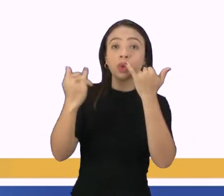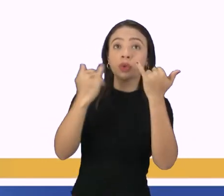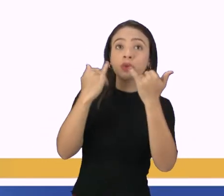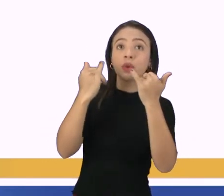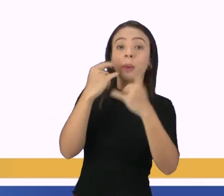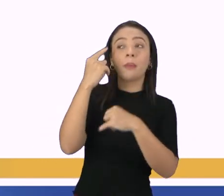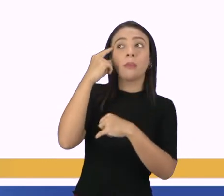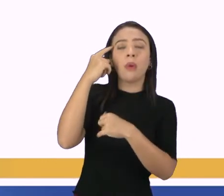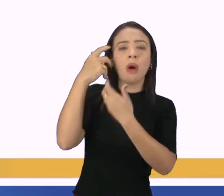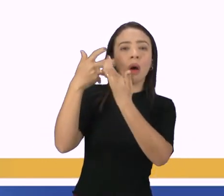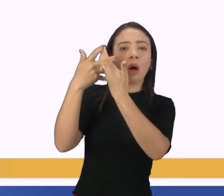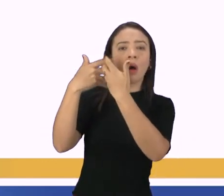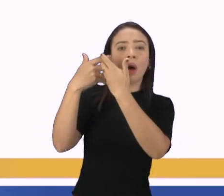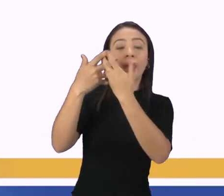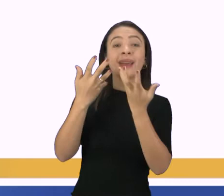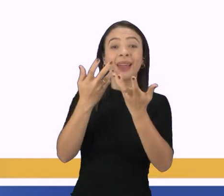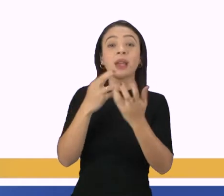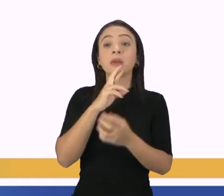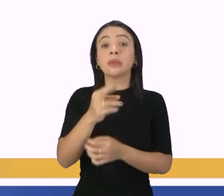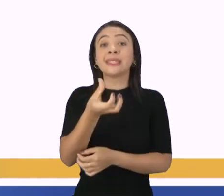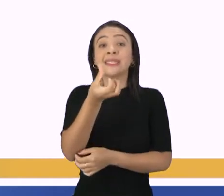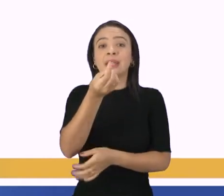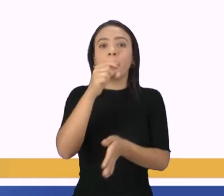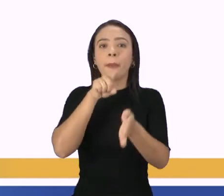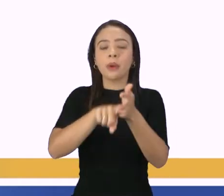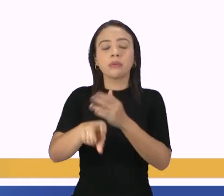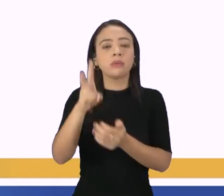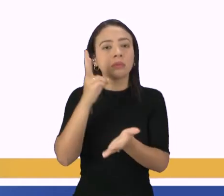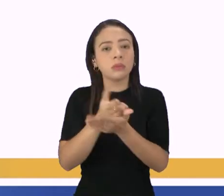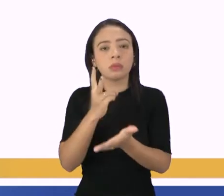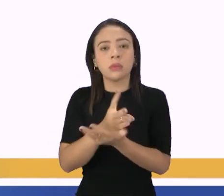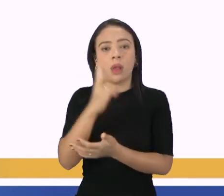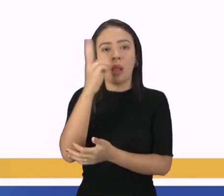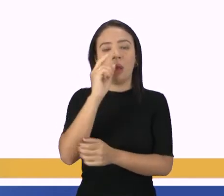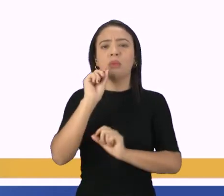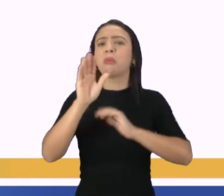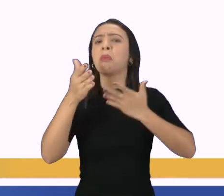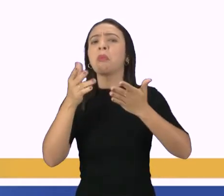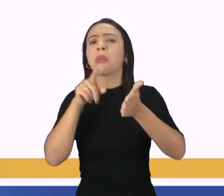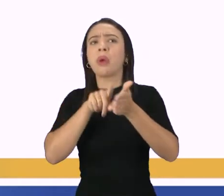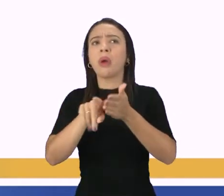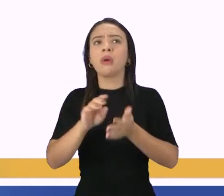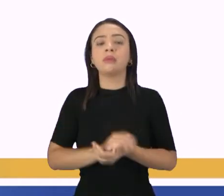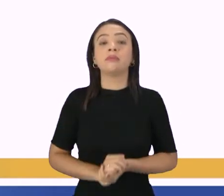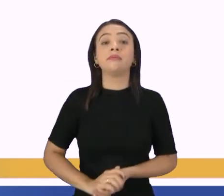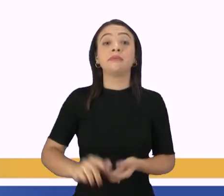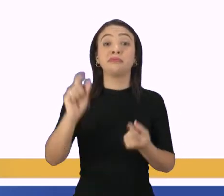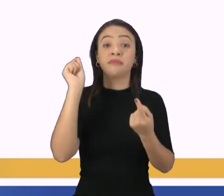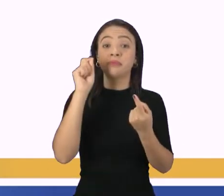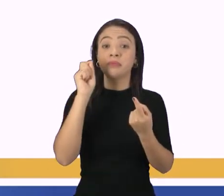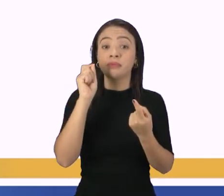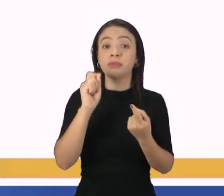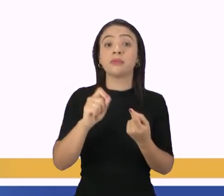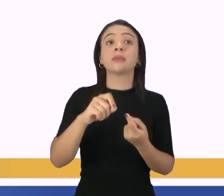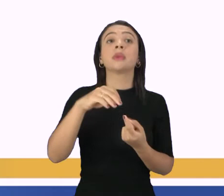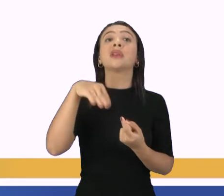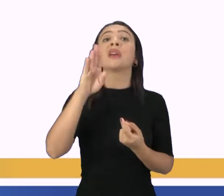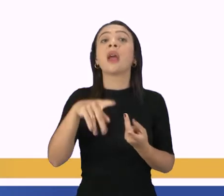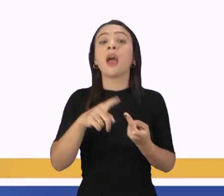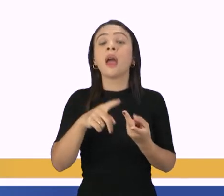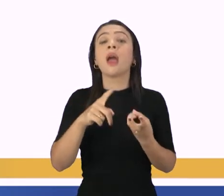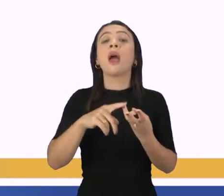feita pensando em responder a 6 perguntas. Nunca esqueçam disso. Quais são elas? O que,